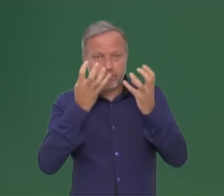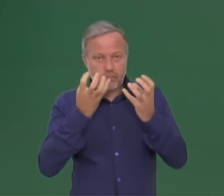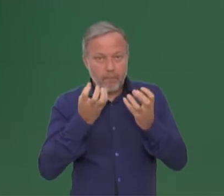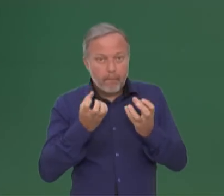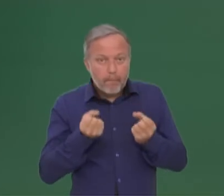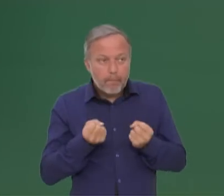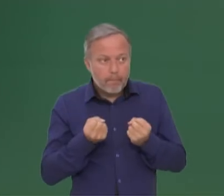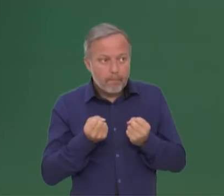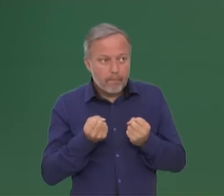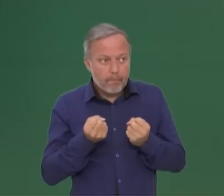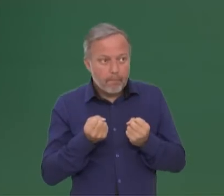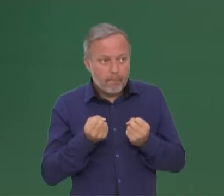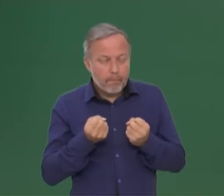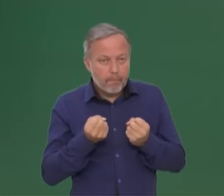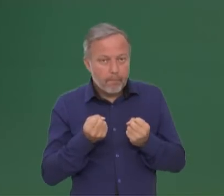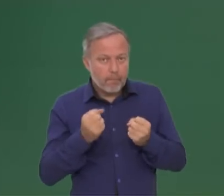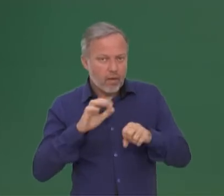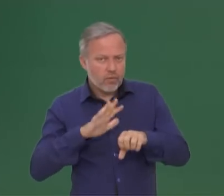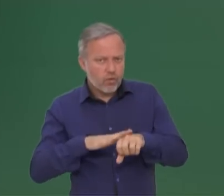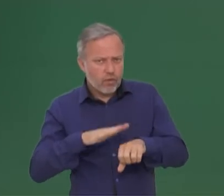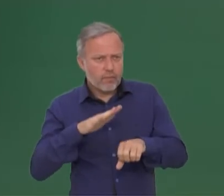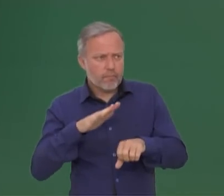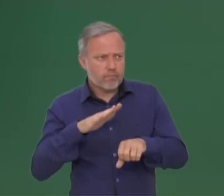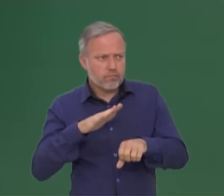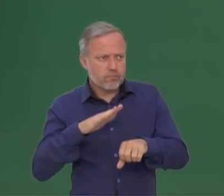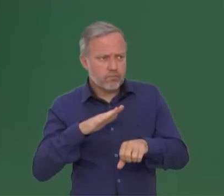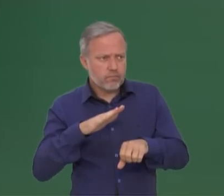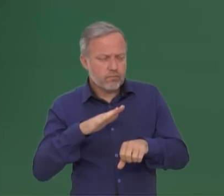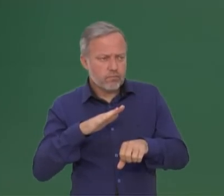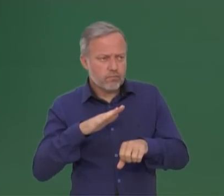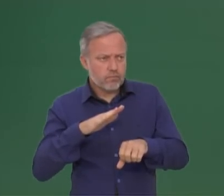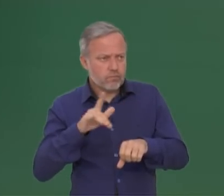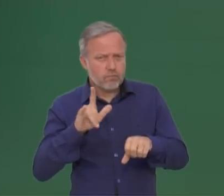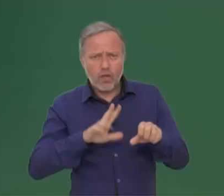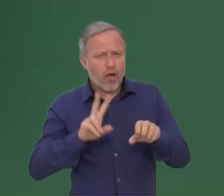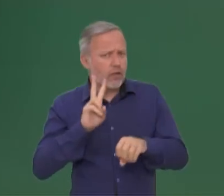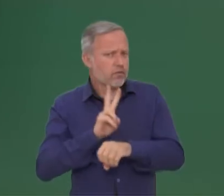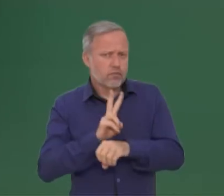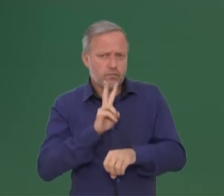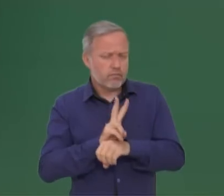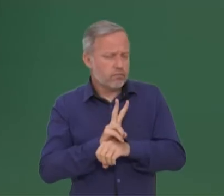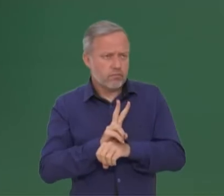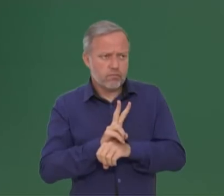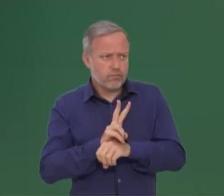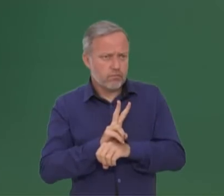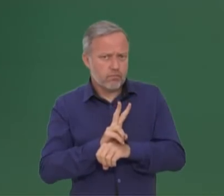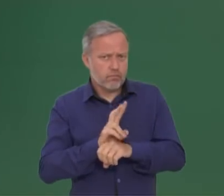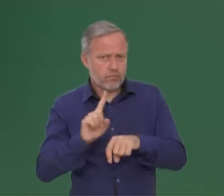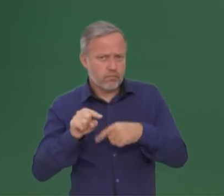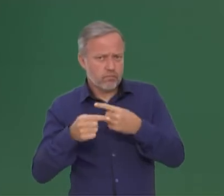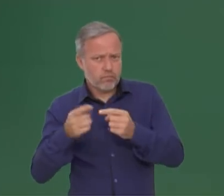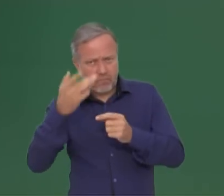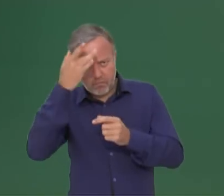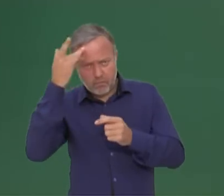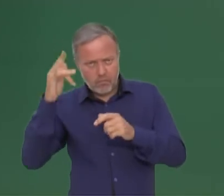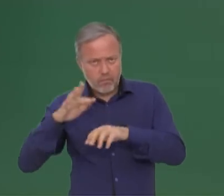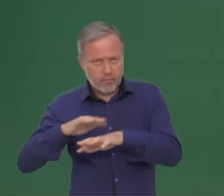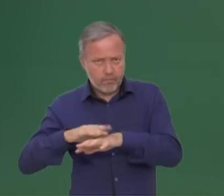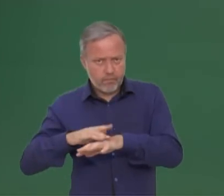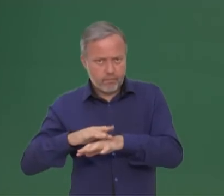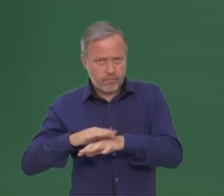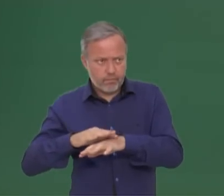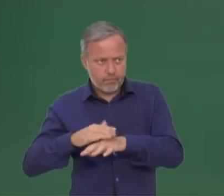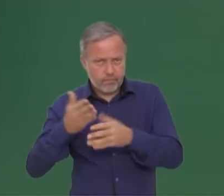né, tocando um objeto, não se higienizando, em contato com uma pessoa doente, esse